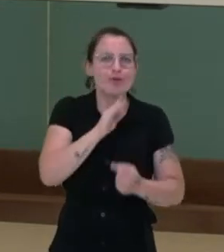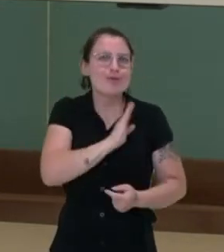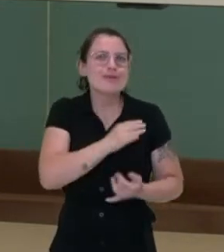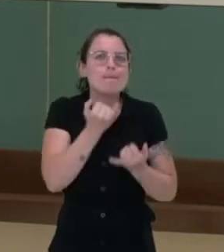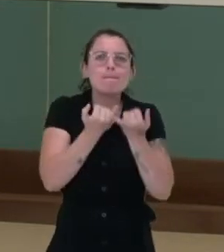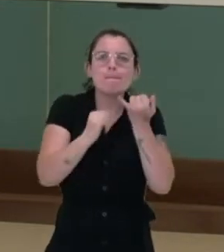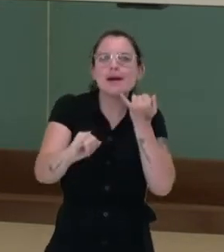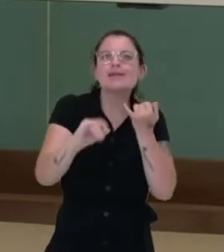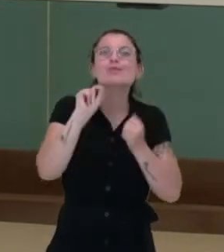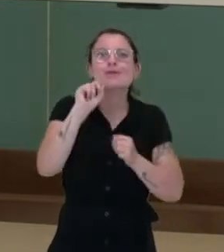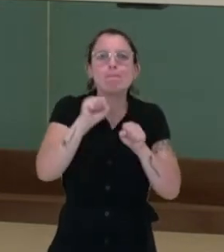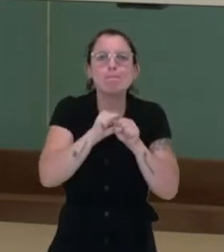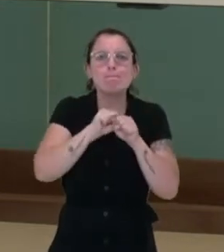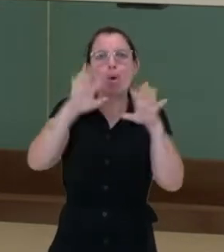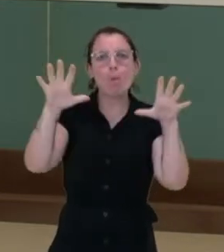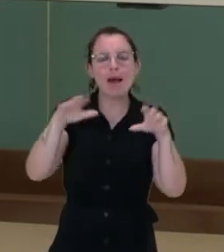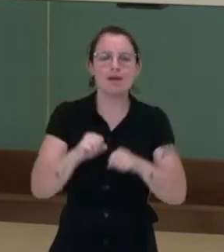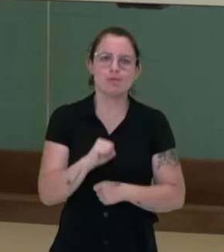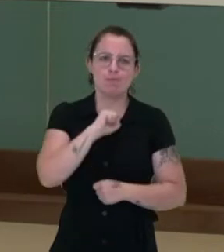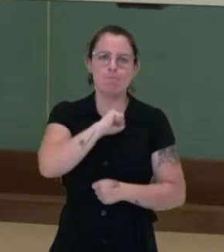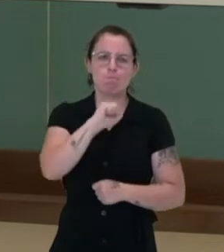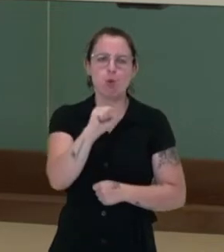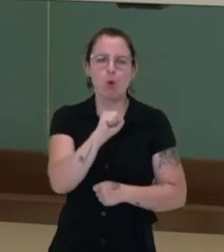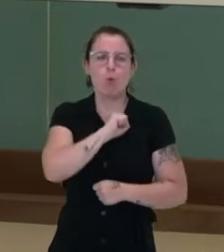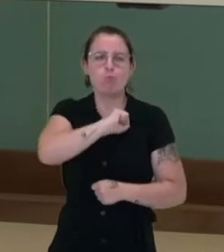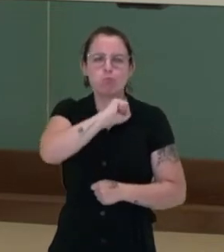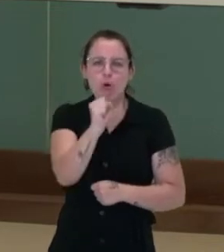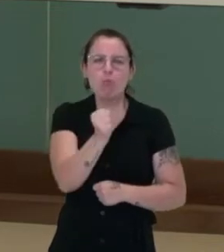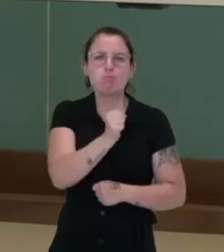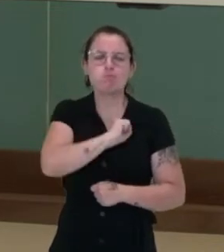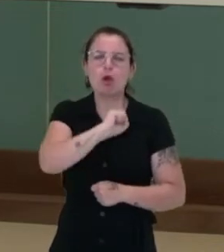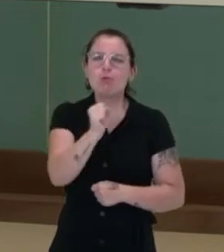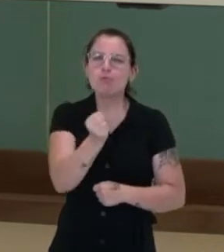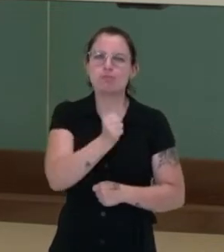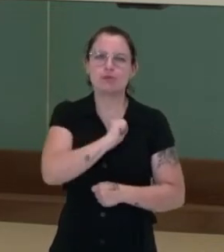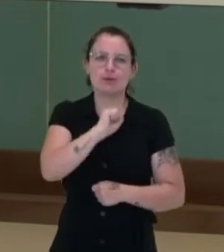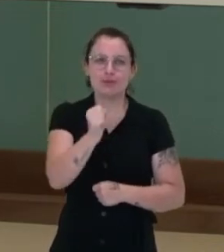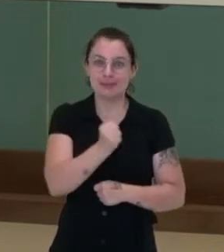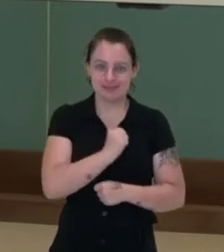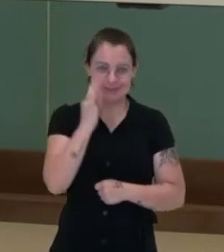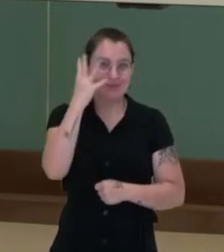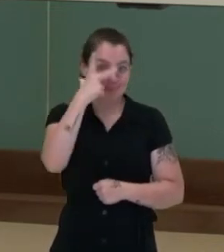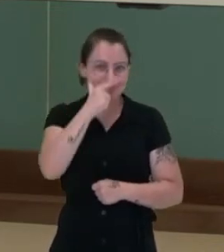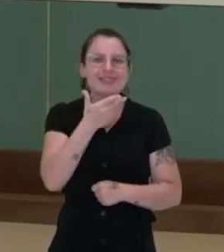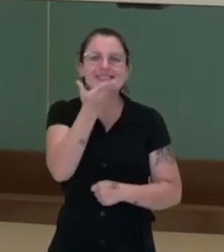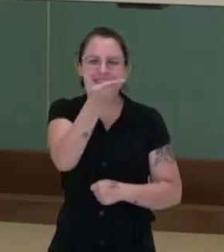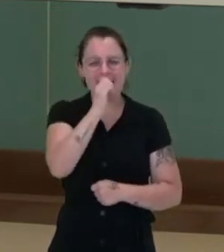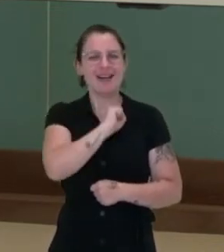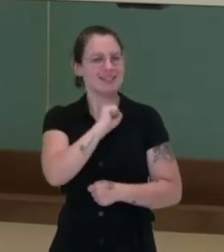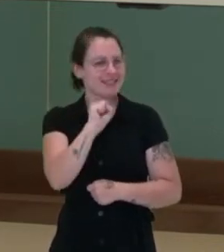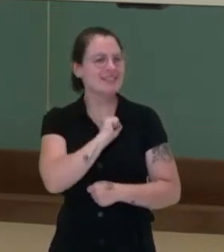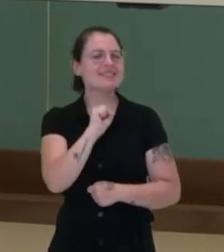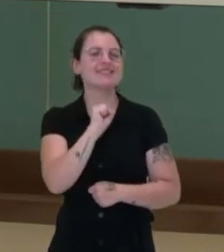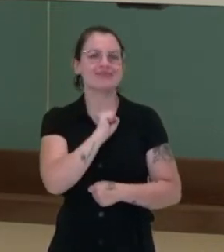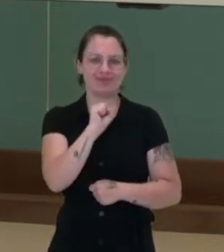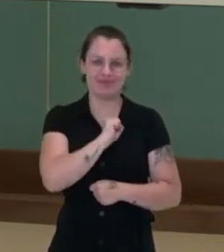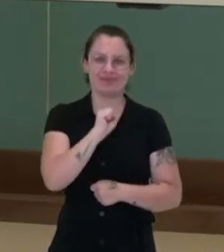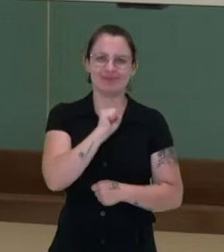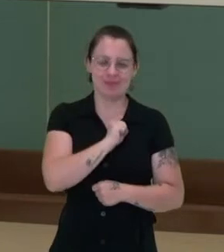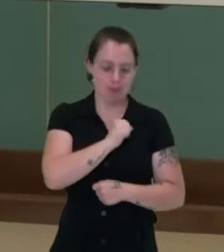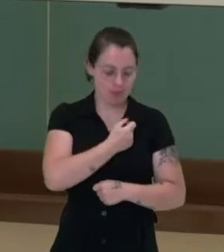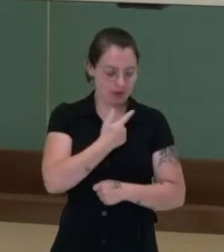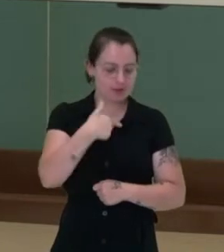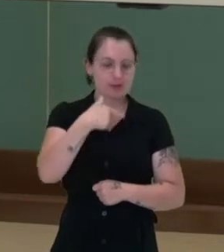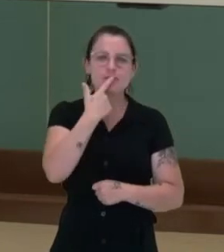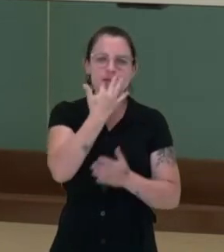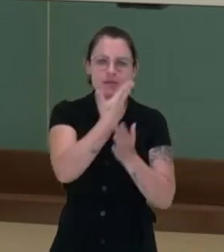como ele está aqui bonito, fazendo seus movimentos rítmicos e mandando esse sangue para o corpo